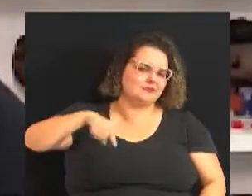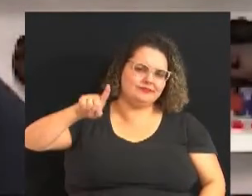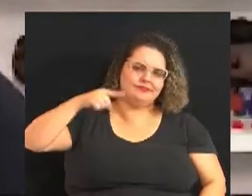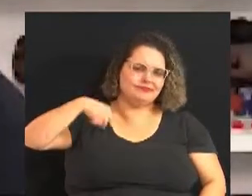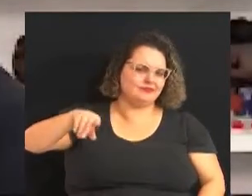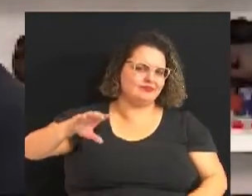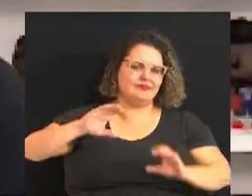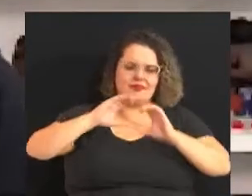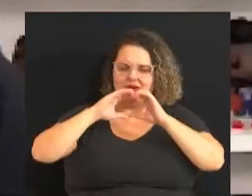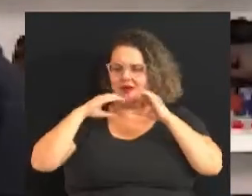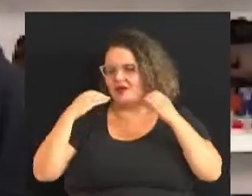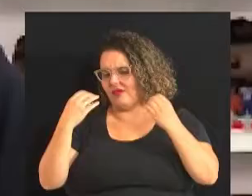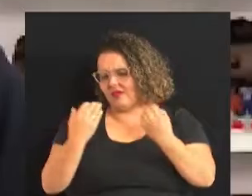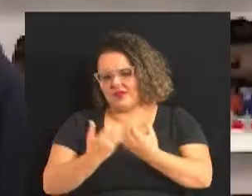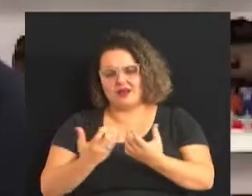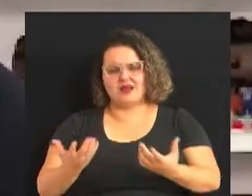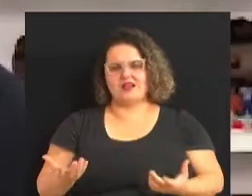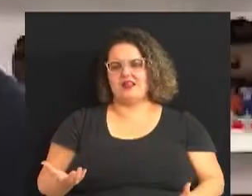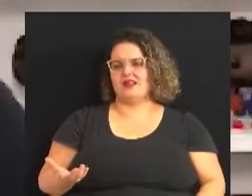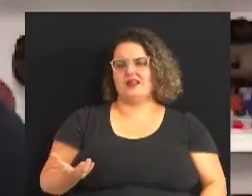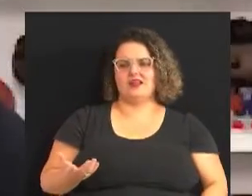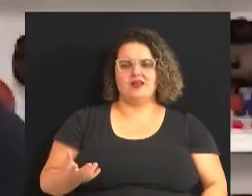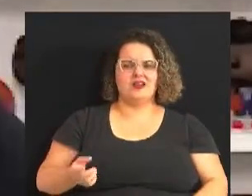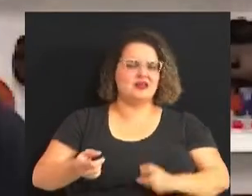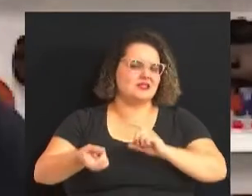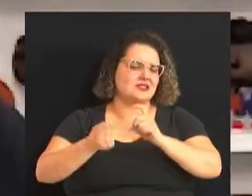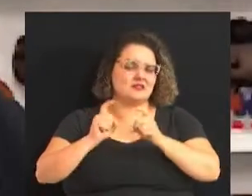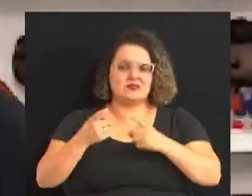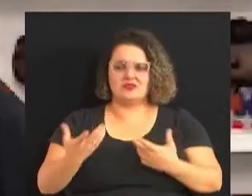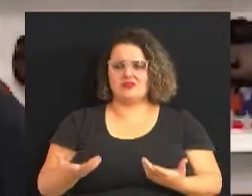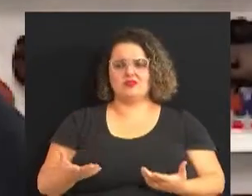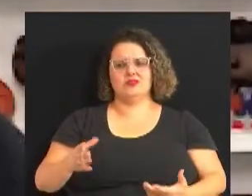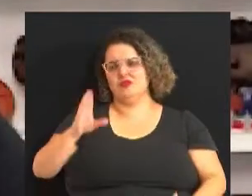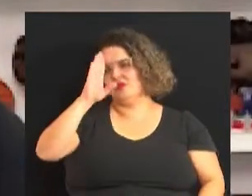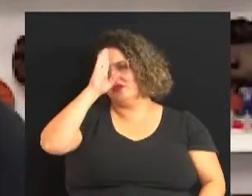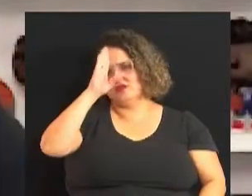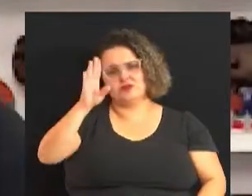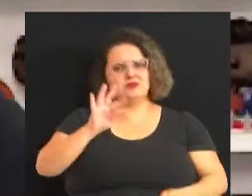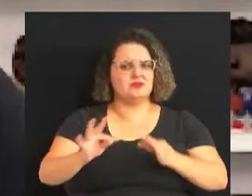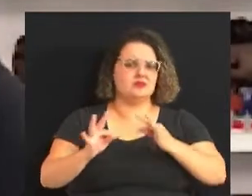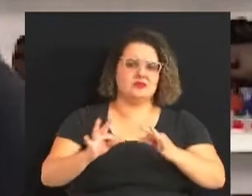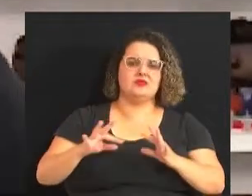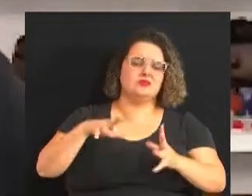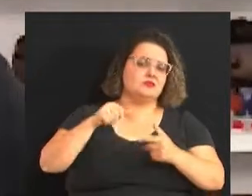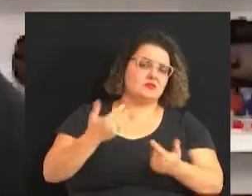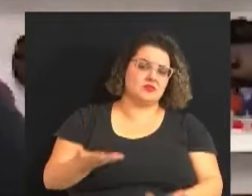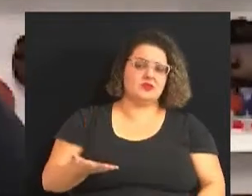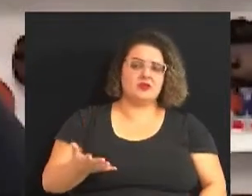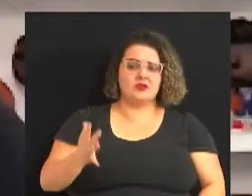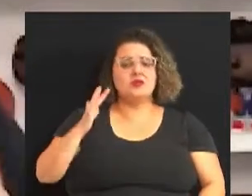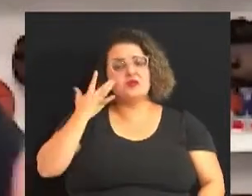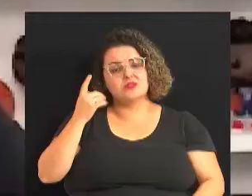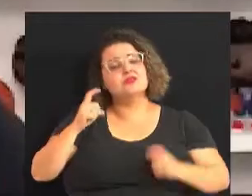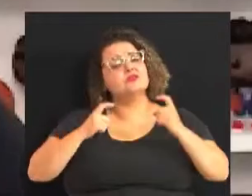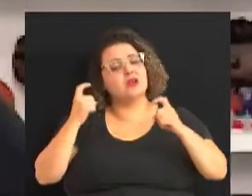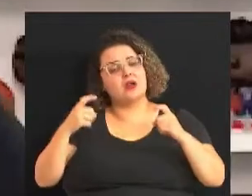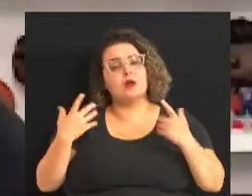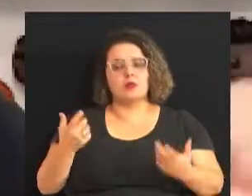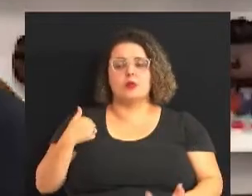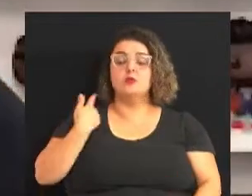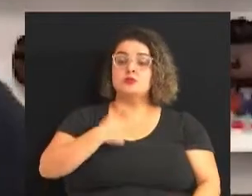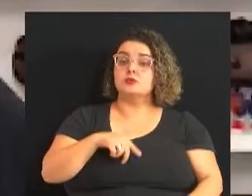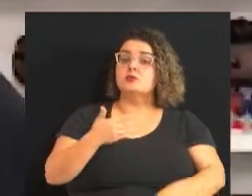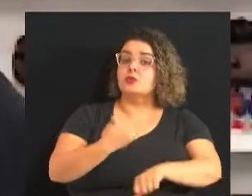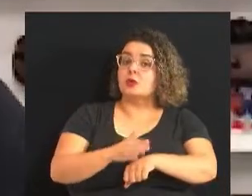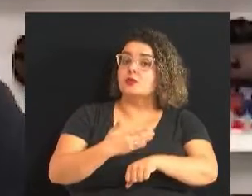congressos e para reuniões com os principais treinadores do mundo. Eu acho que existe a preocupação dos nossos treinadores